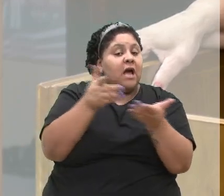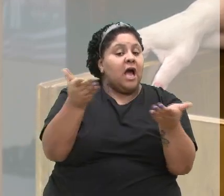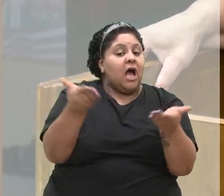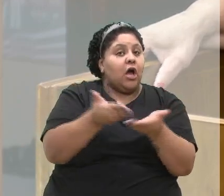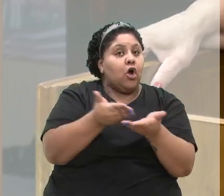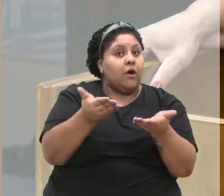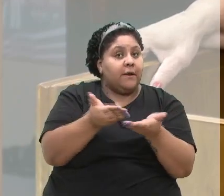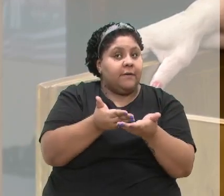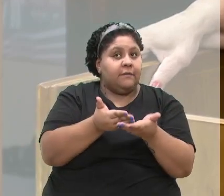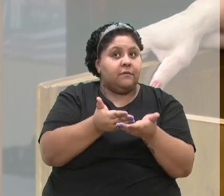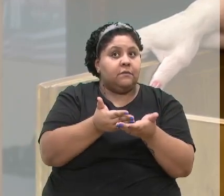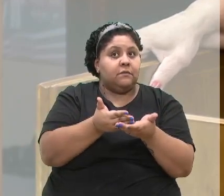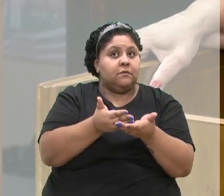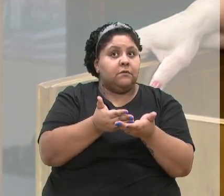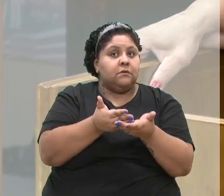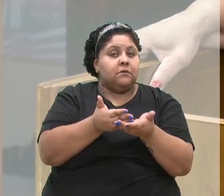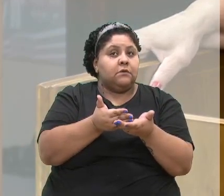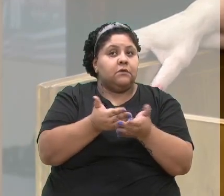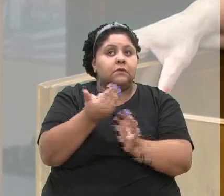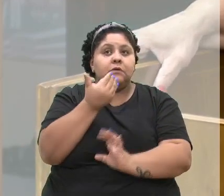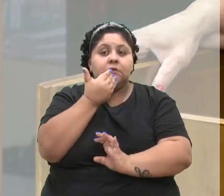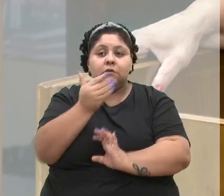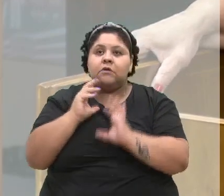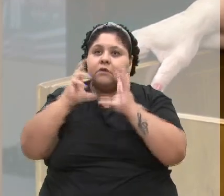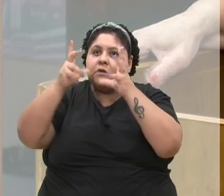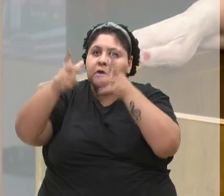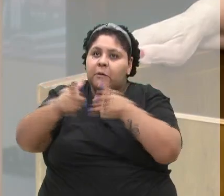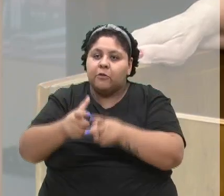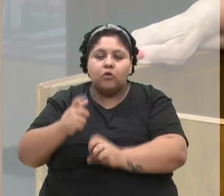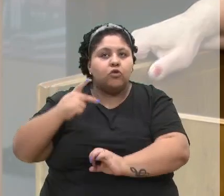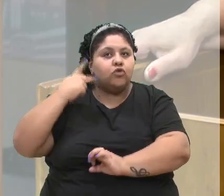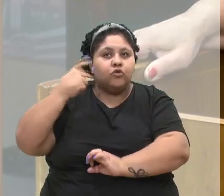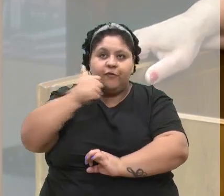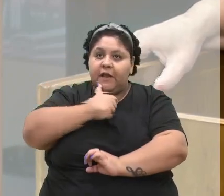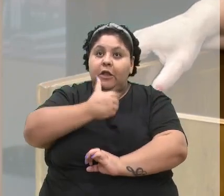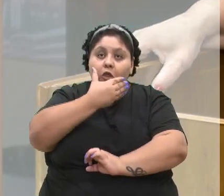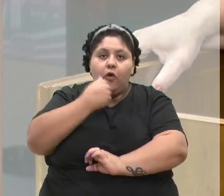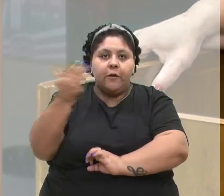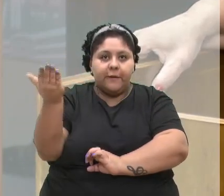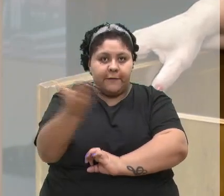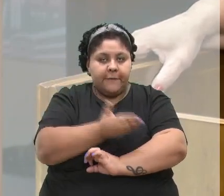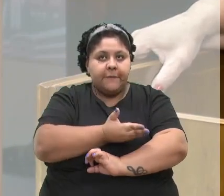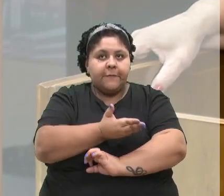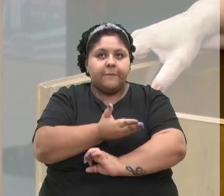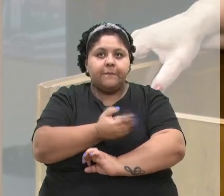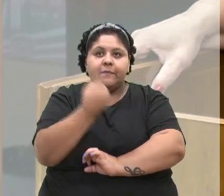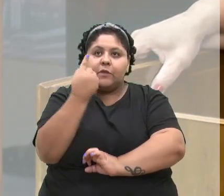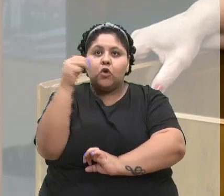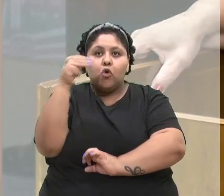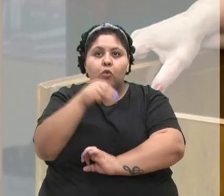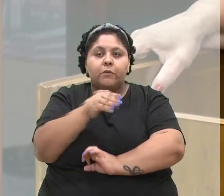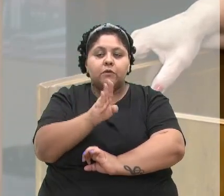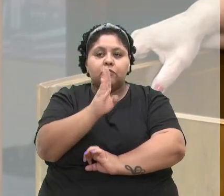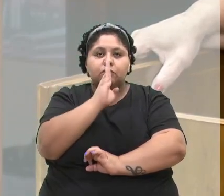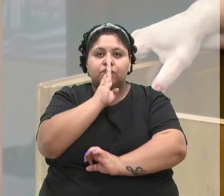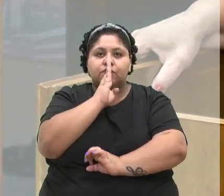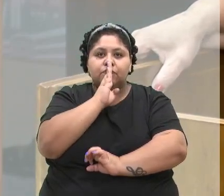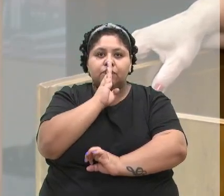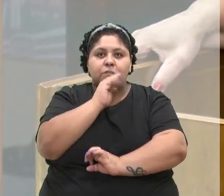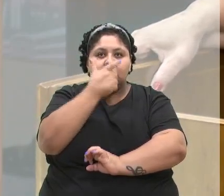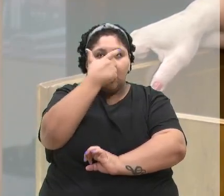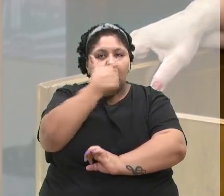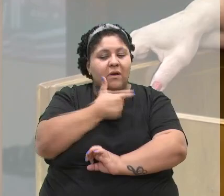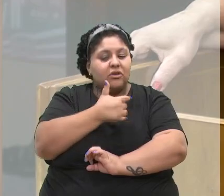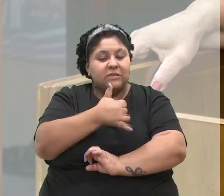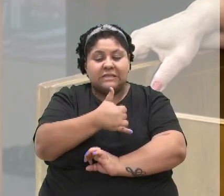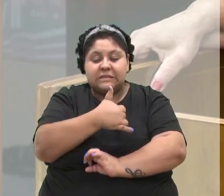momento, pedir a todos os meus colegas aqui 1 minuto de silêncio. Eu acho que esse